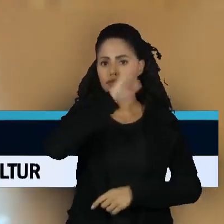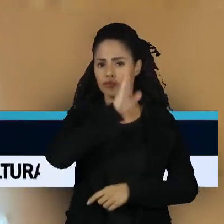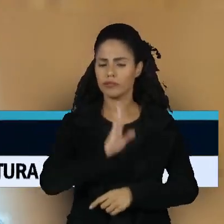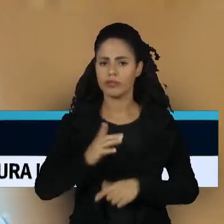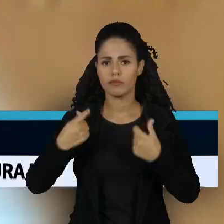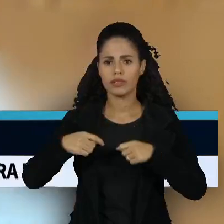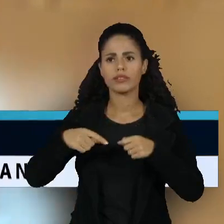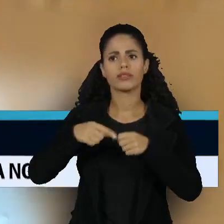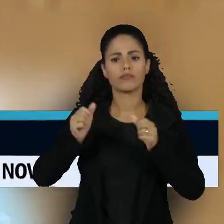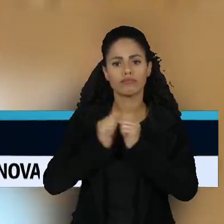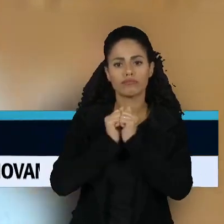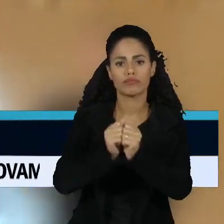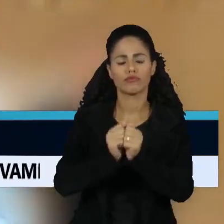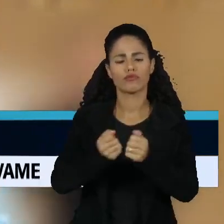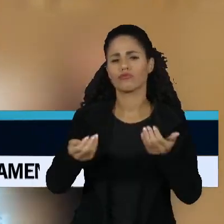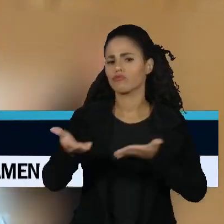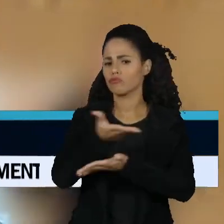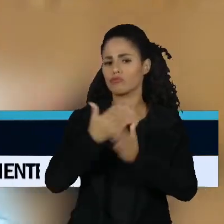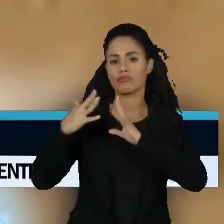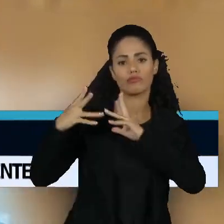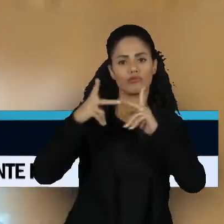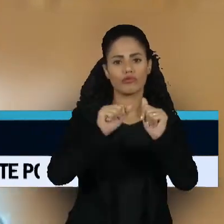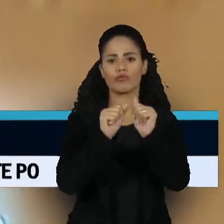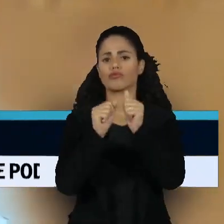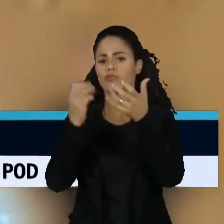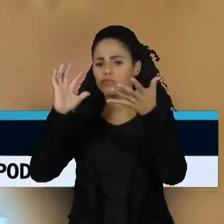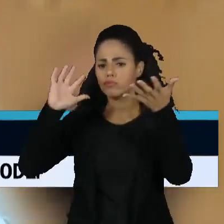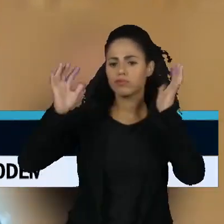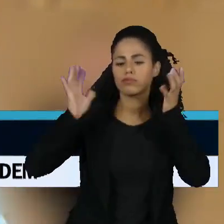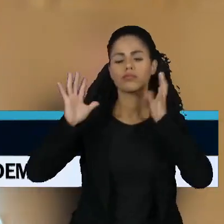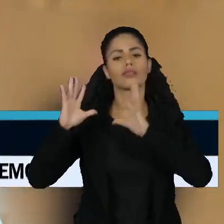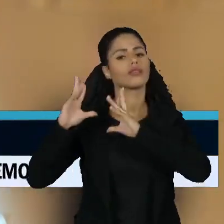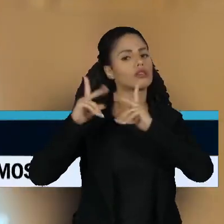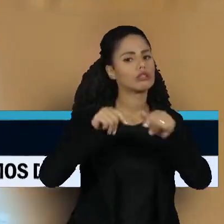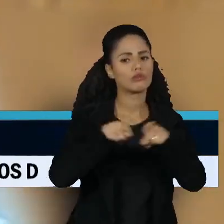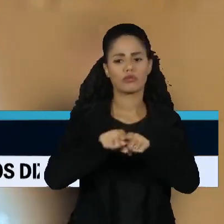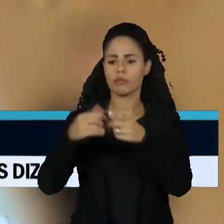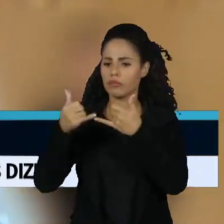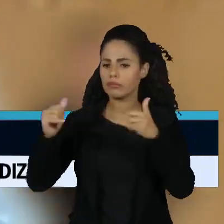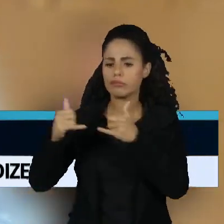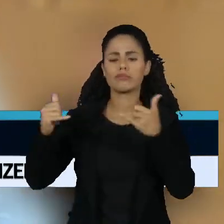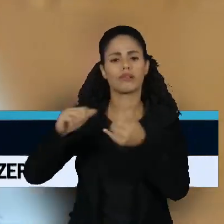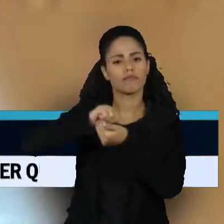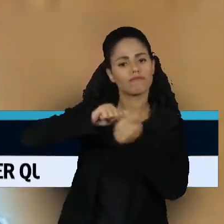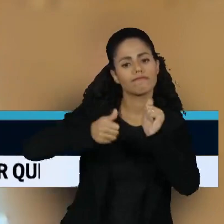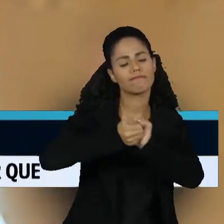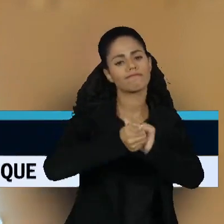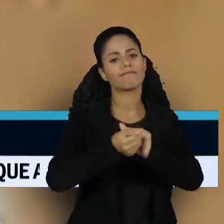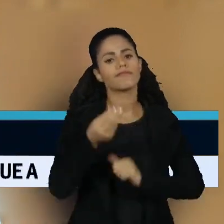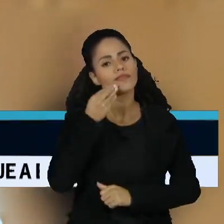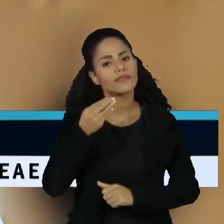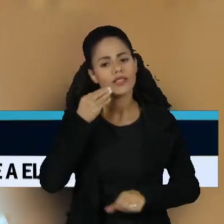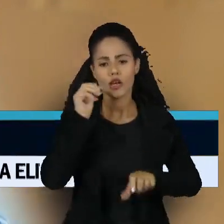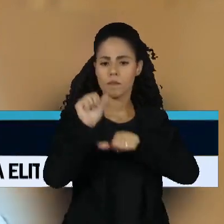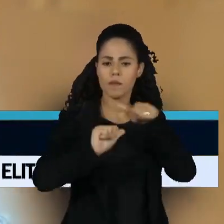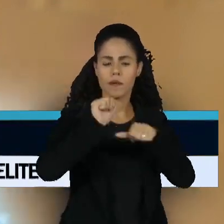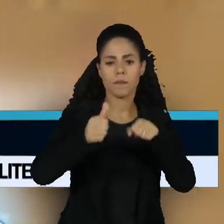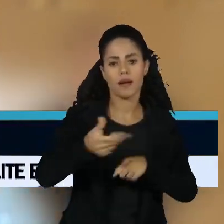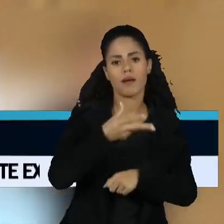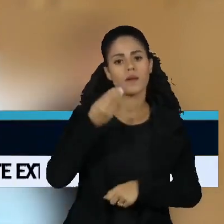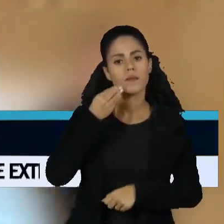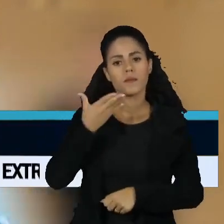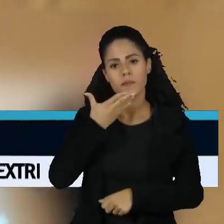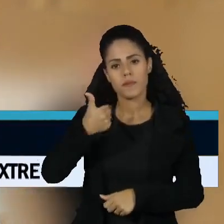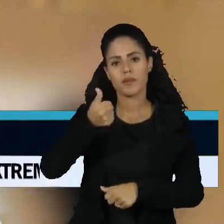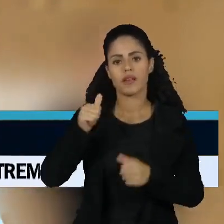estar envolvida em toda essa questão climática, em toda essa transição energética, sobretudo essa inovação de